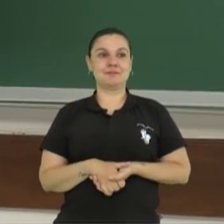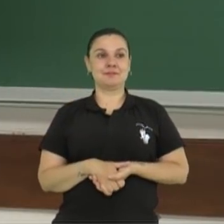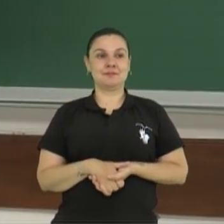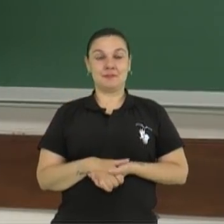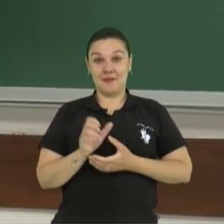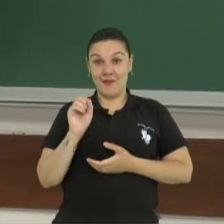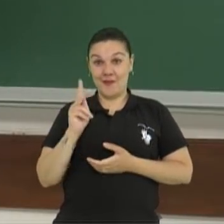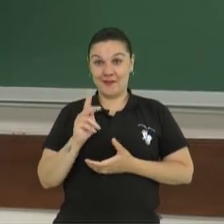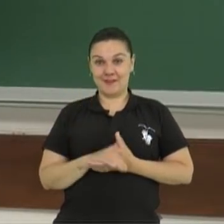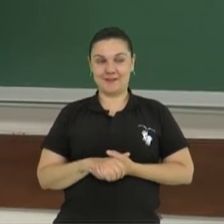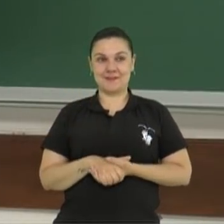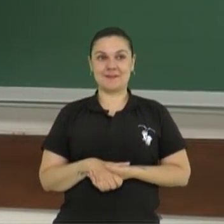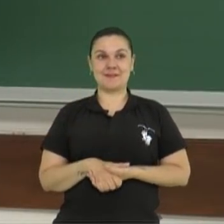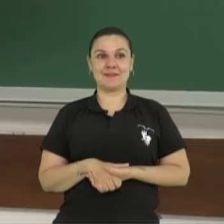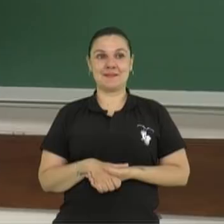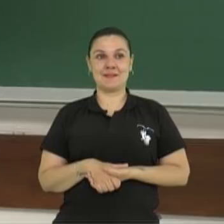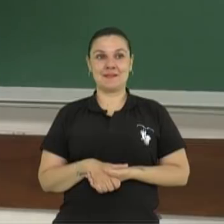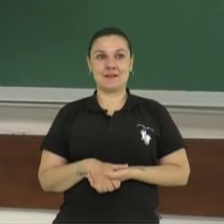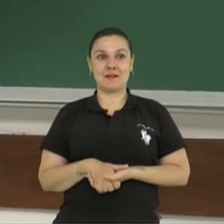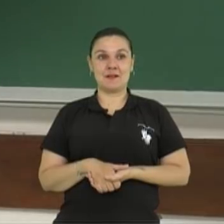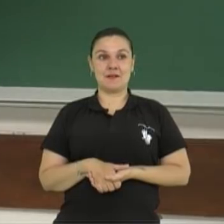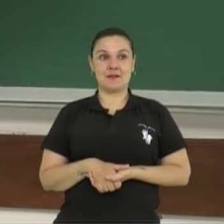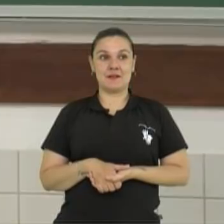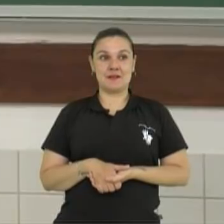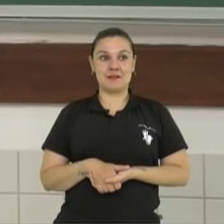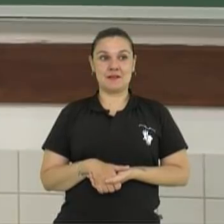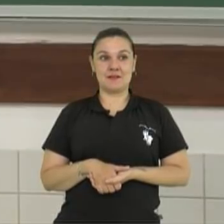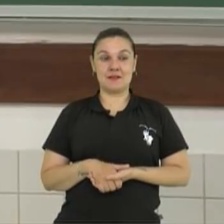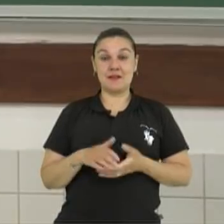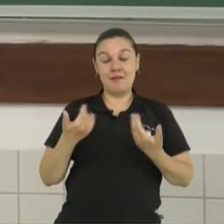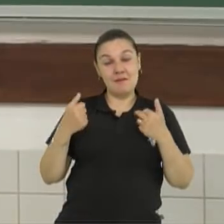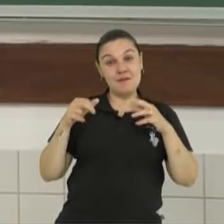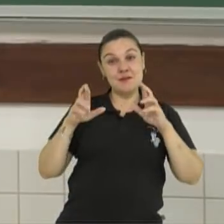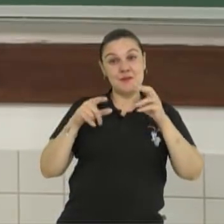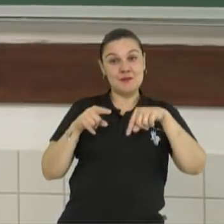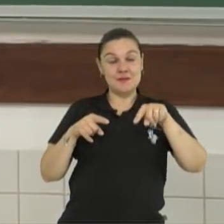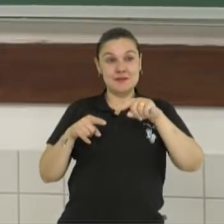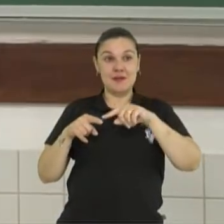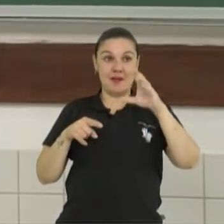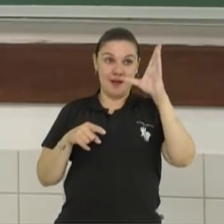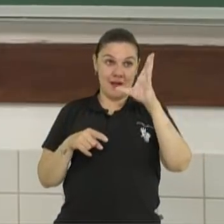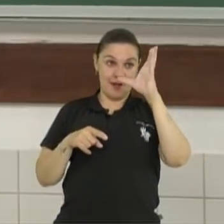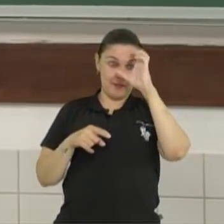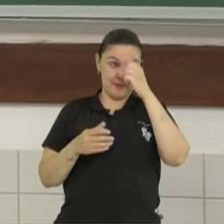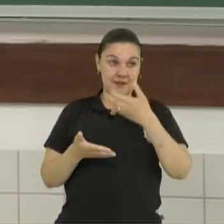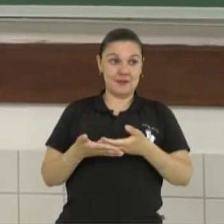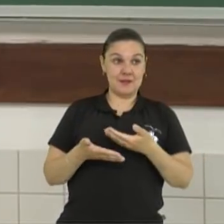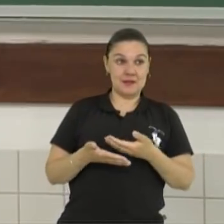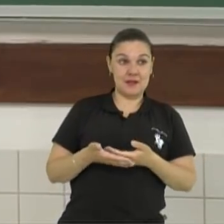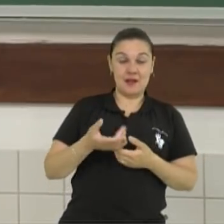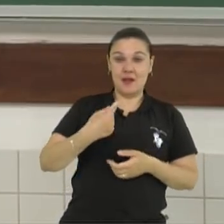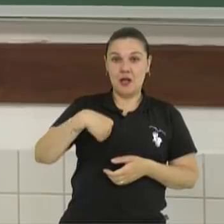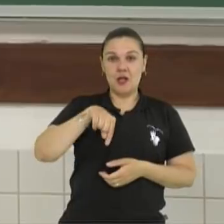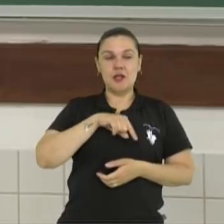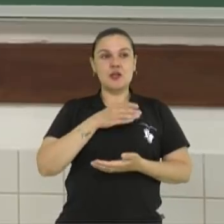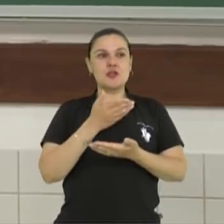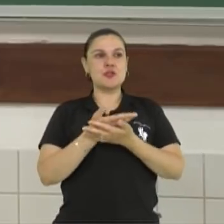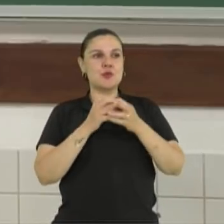parabéns, ok? Eu espero que vocês tenham aprendido nessa aula, né? A gente estudou ali